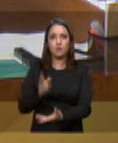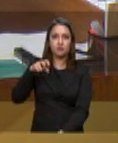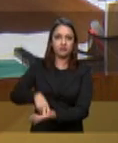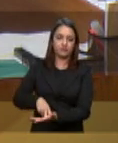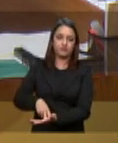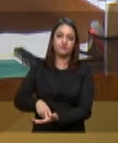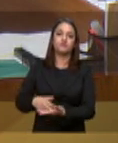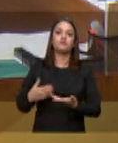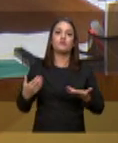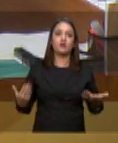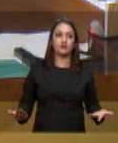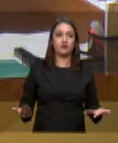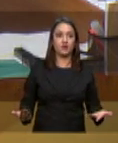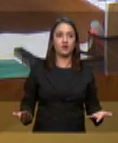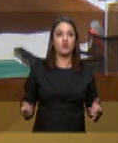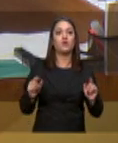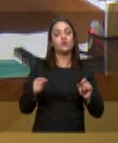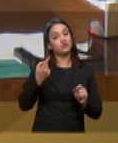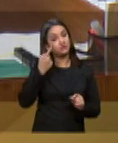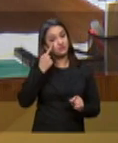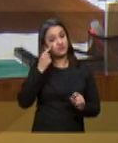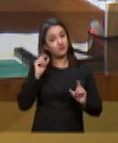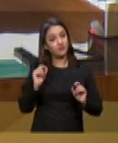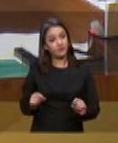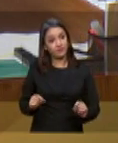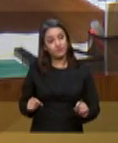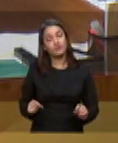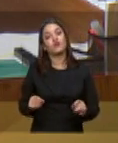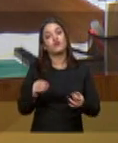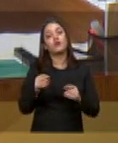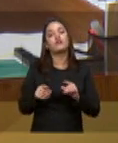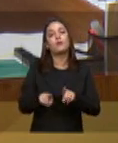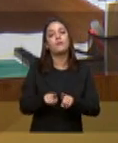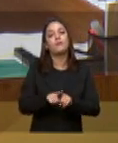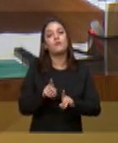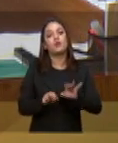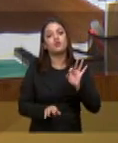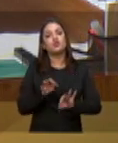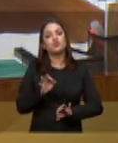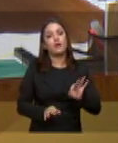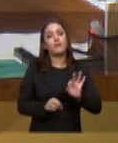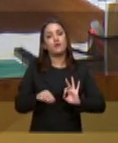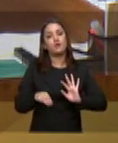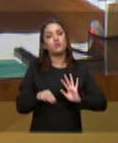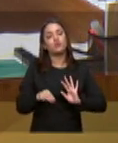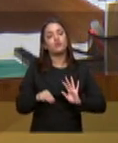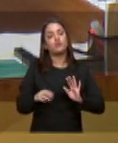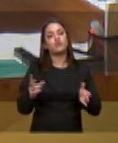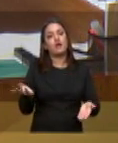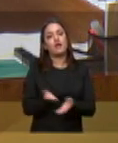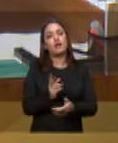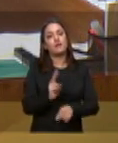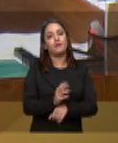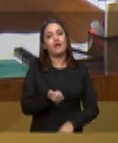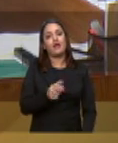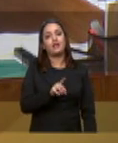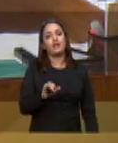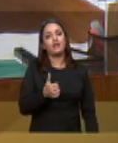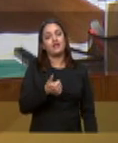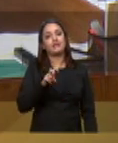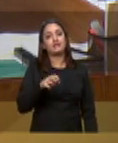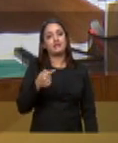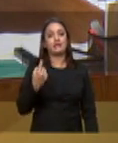penais. A questão, a mais ver, veio bem delimitada quando do julgamento da medida liminar na ADI 1571, à época sob a